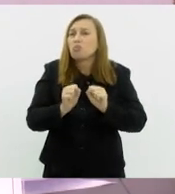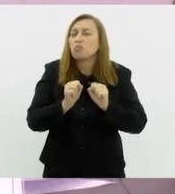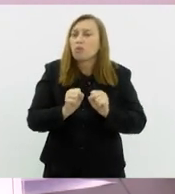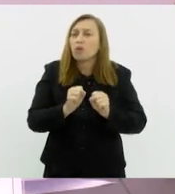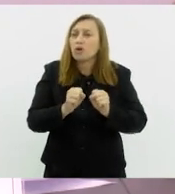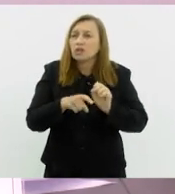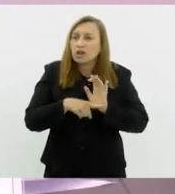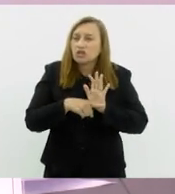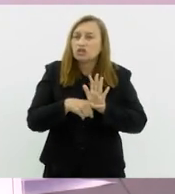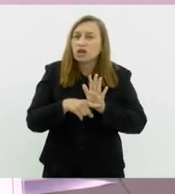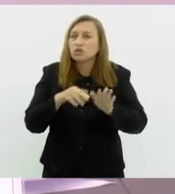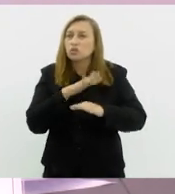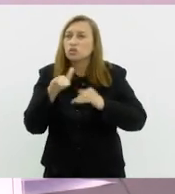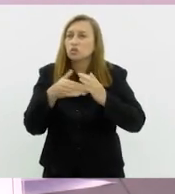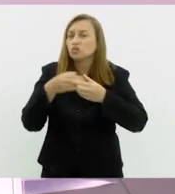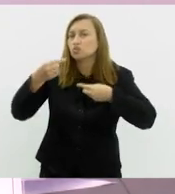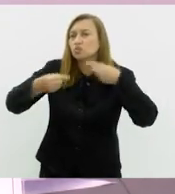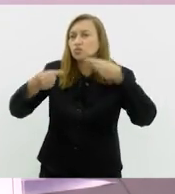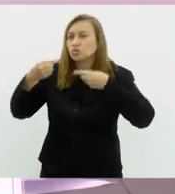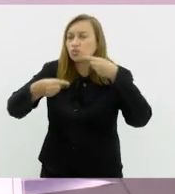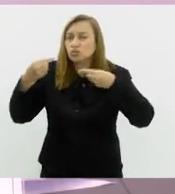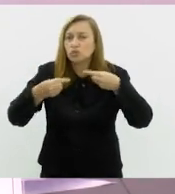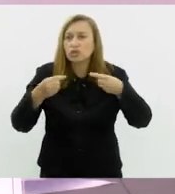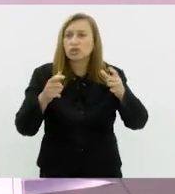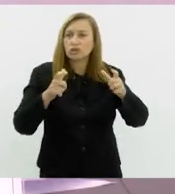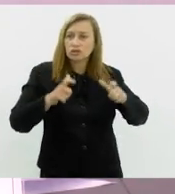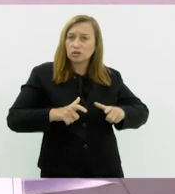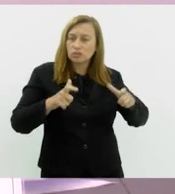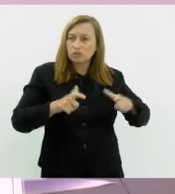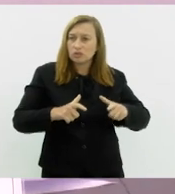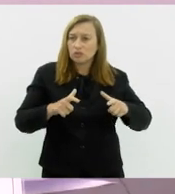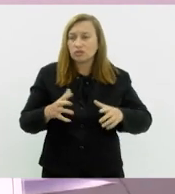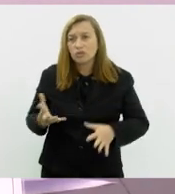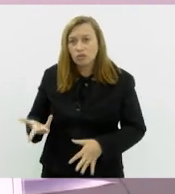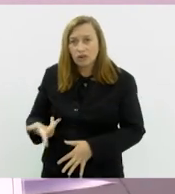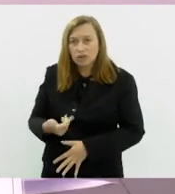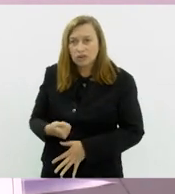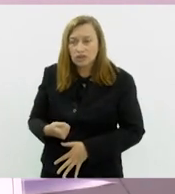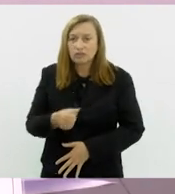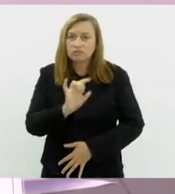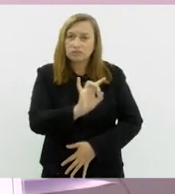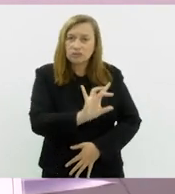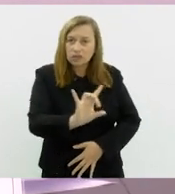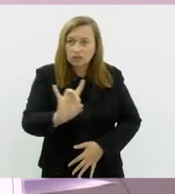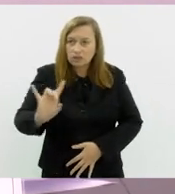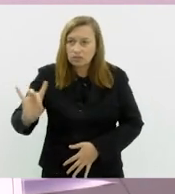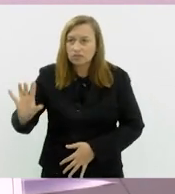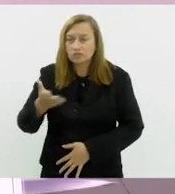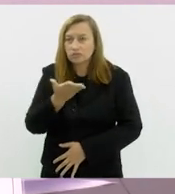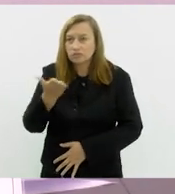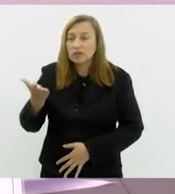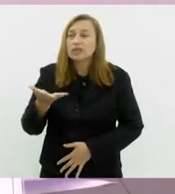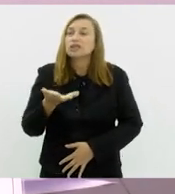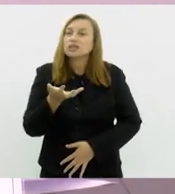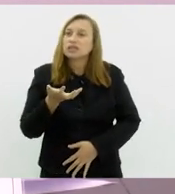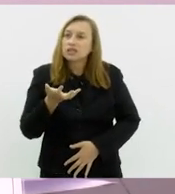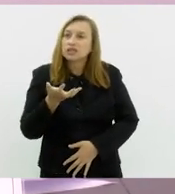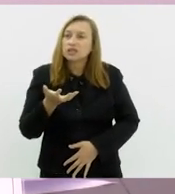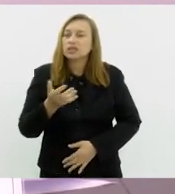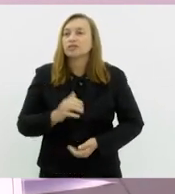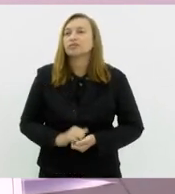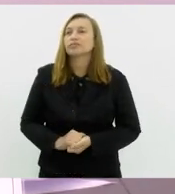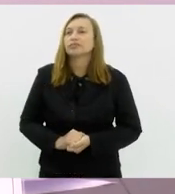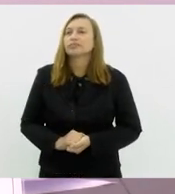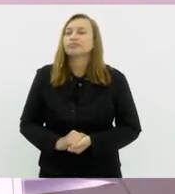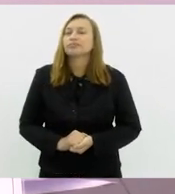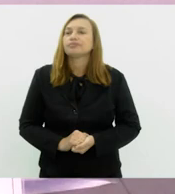aglutinar todos os debates que foram trazidos aqui de maneira muito qualificada por cada uma de vocês. Então, a gente quer recomendar um